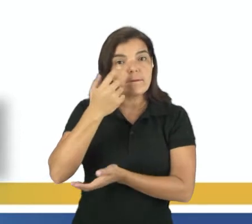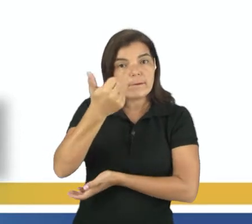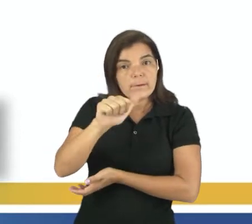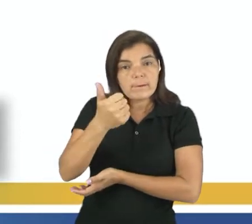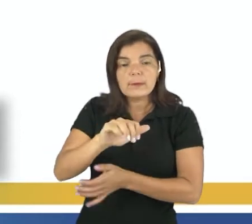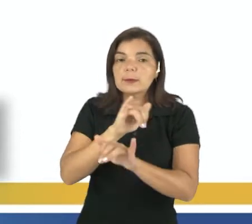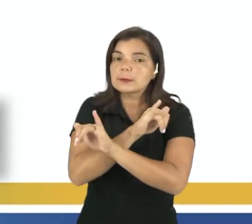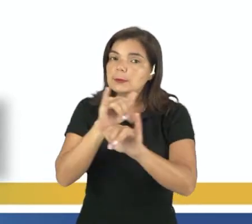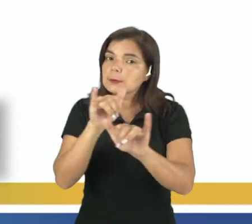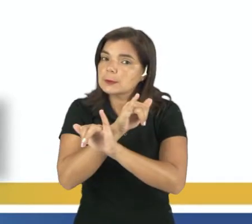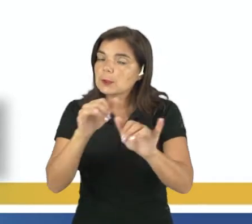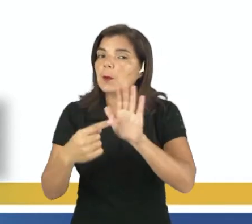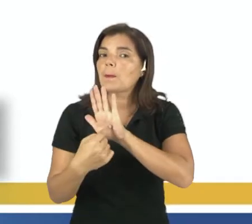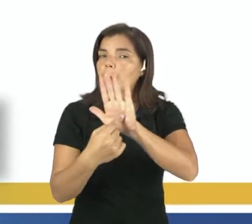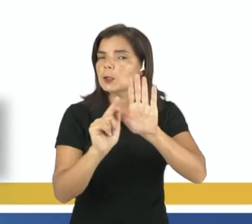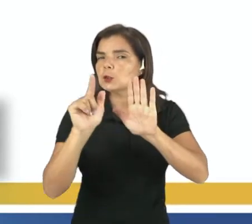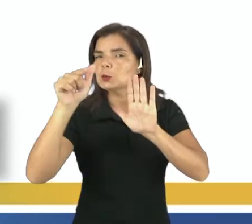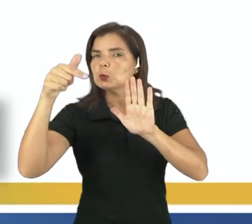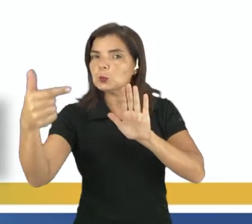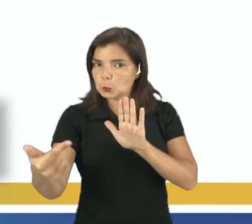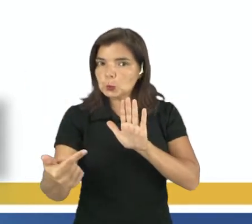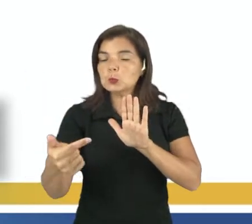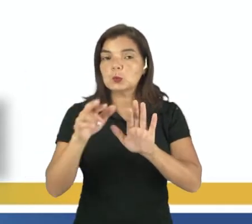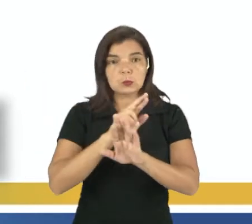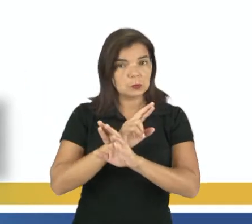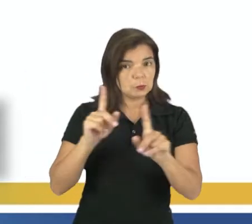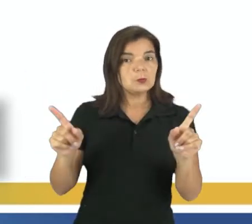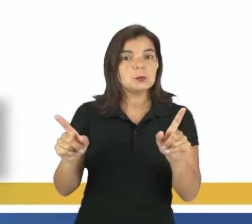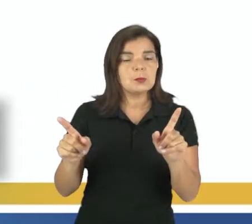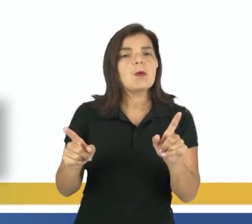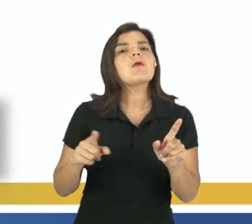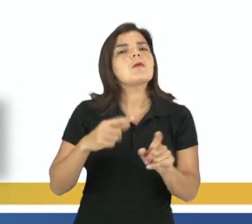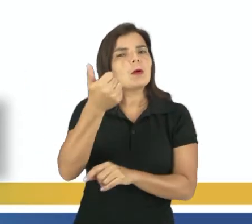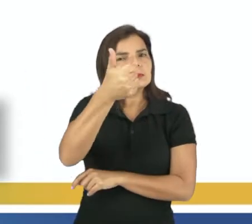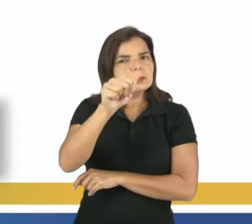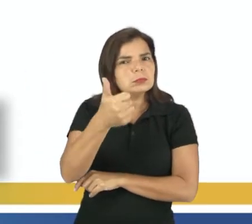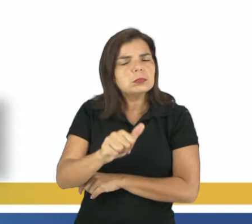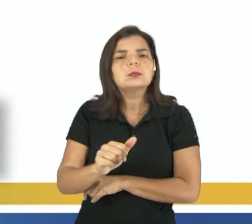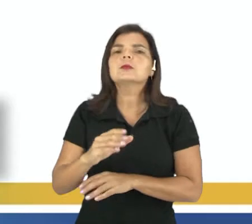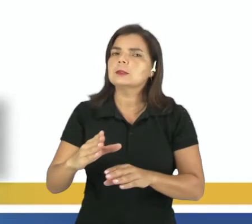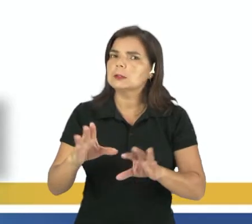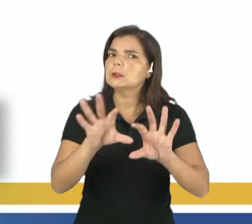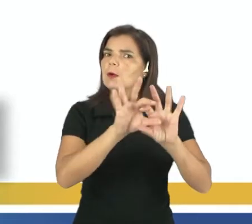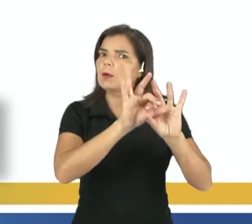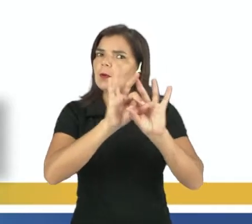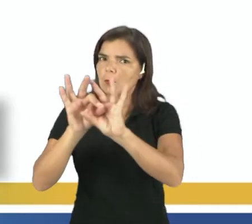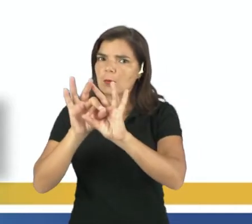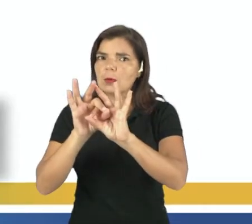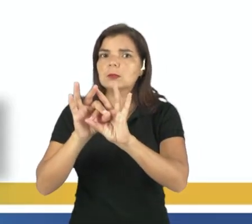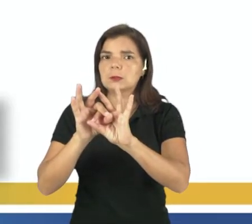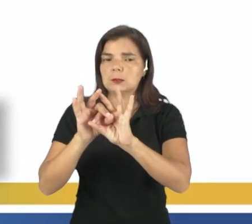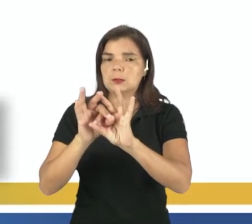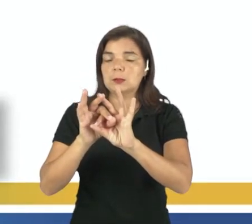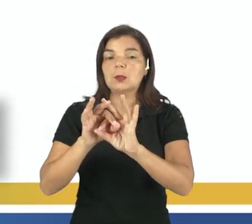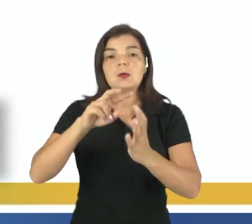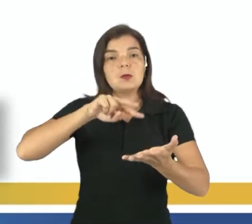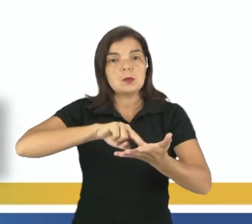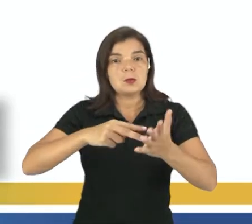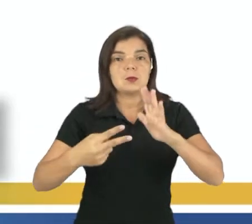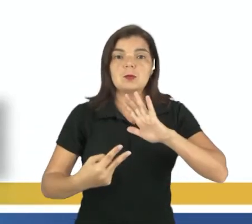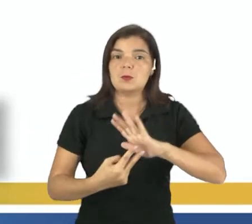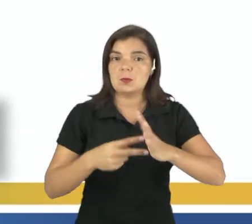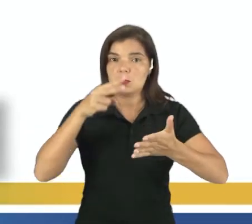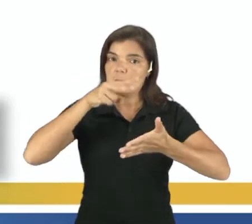se a informação aparece em outras fontes diferentes e analisar a coerência entre elas. Ou